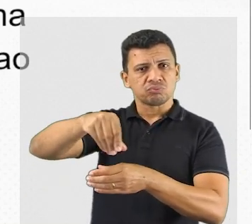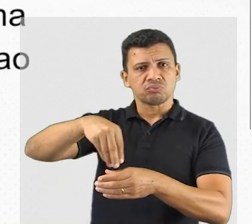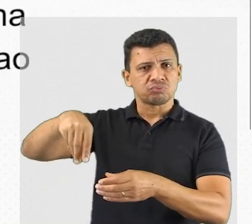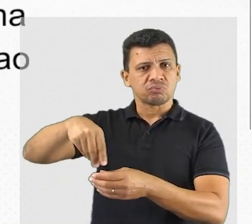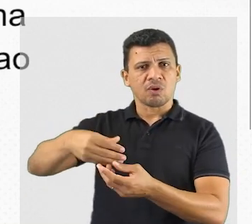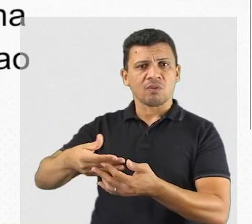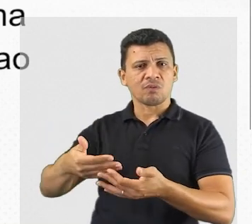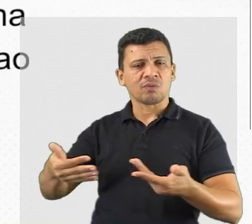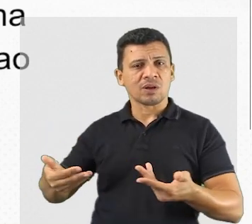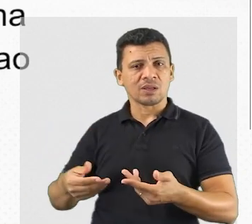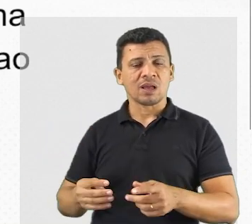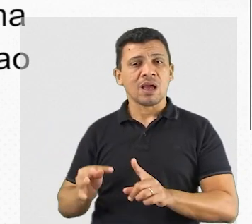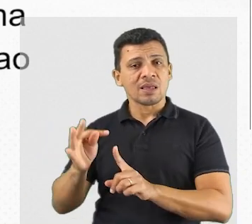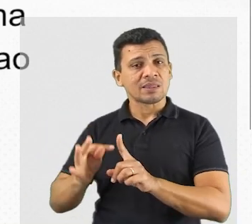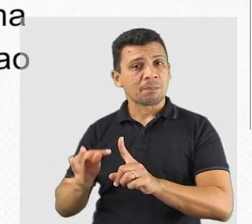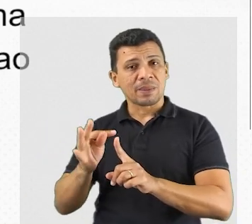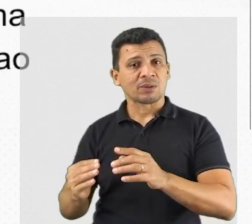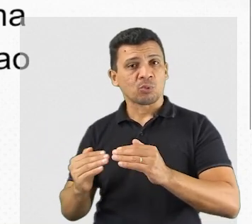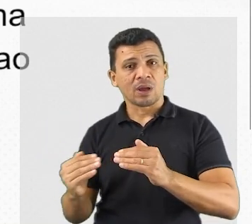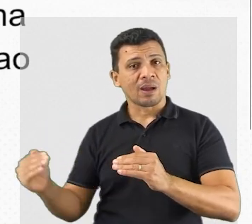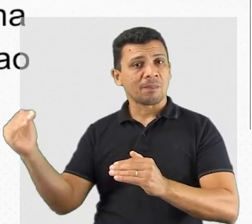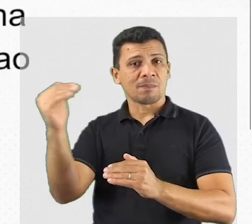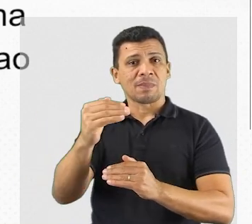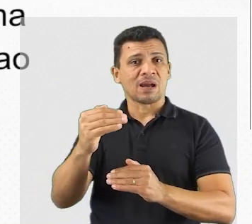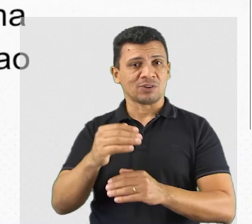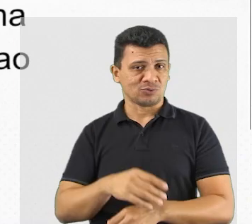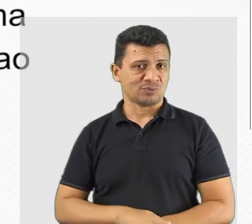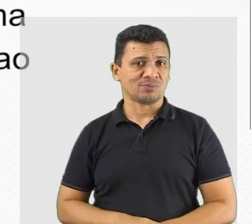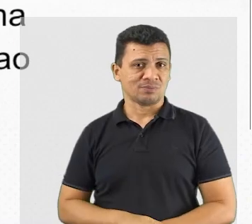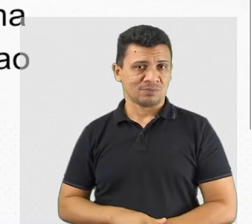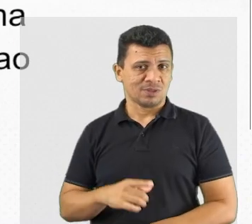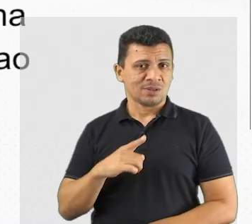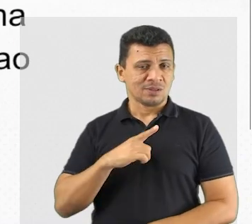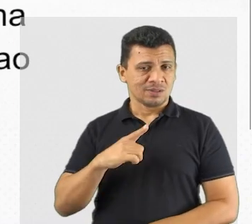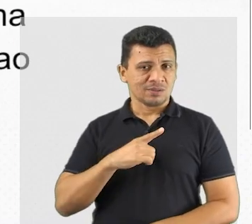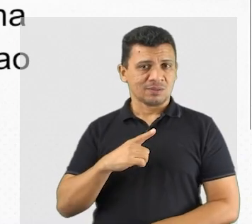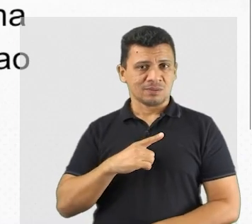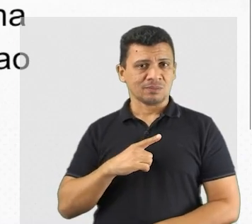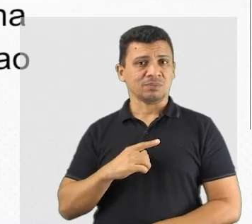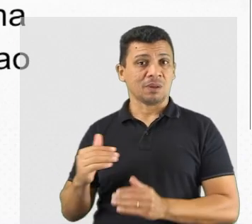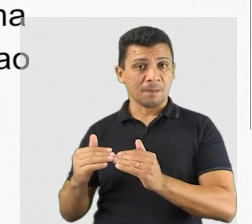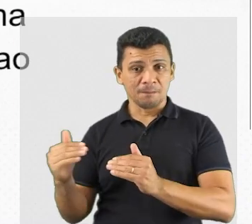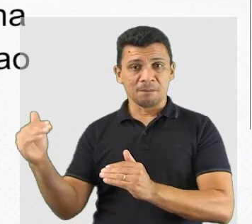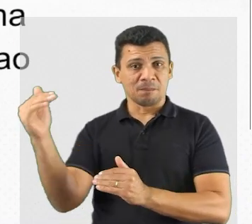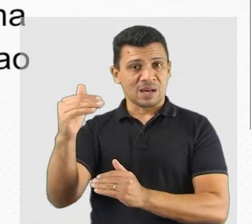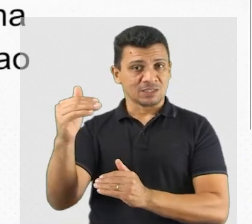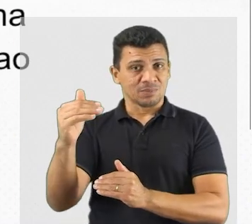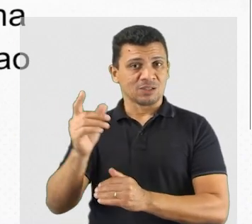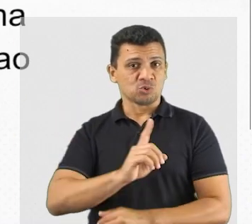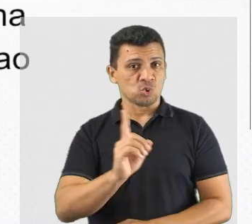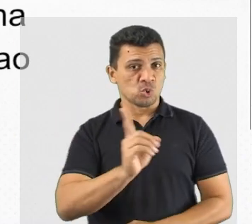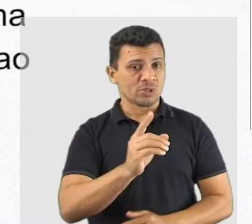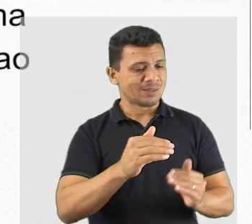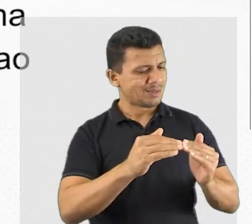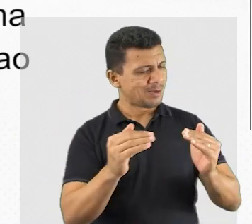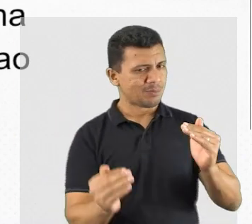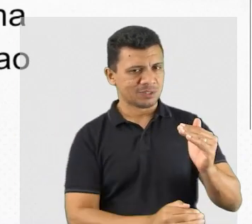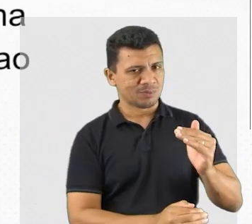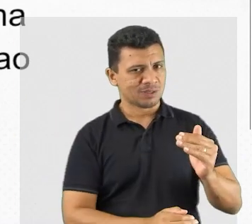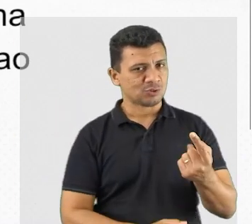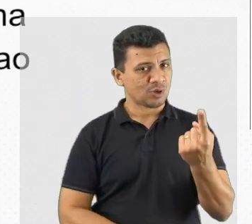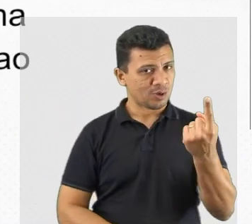aumenta. Então, ela ferve a uma temperatura mais alta e não mais baixa. Já está errada aqui a primeira.